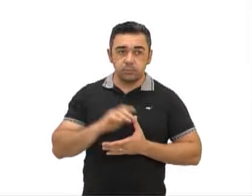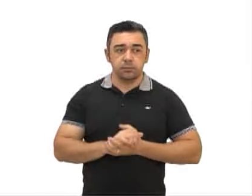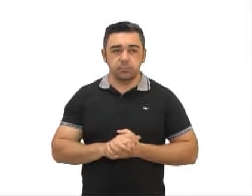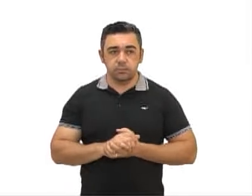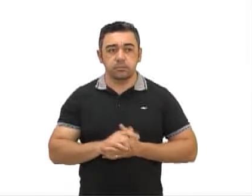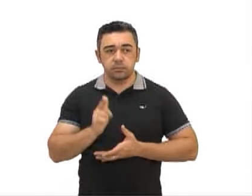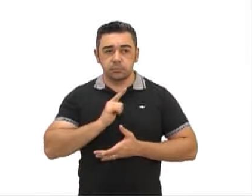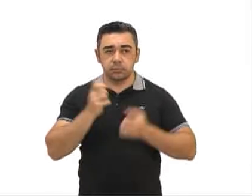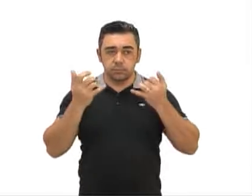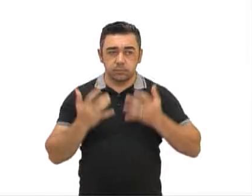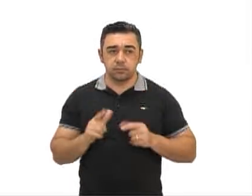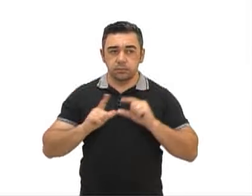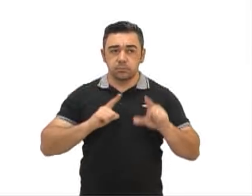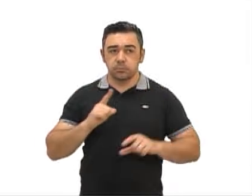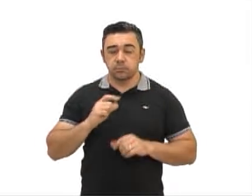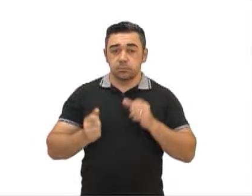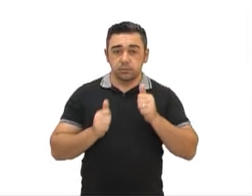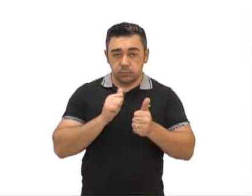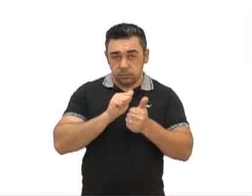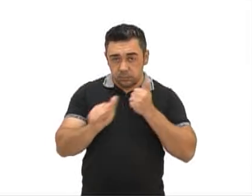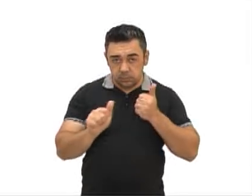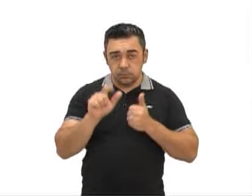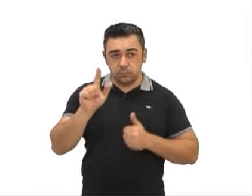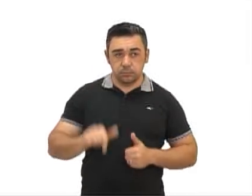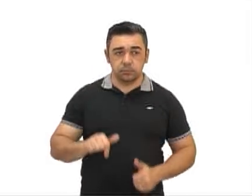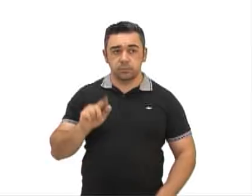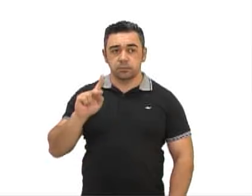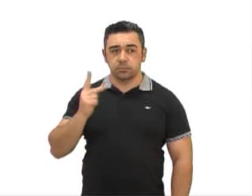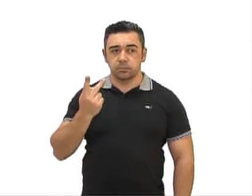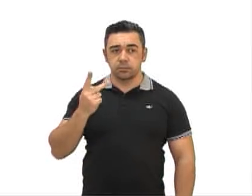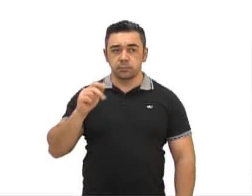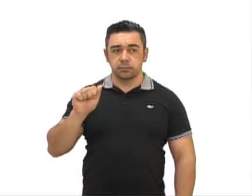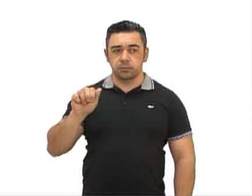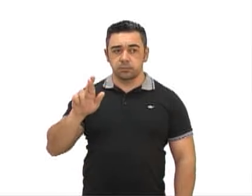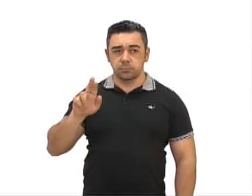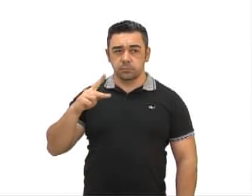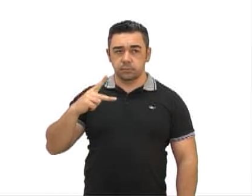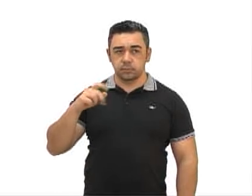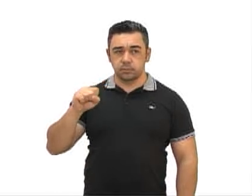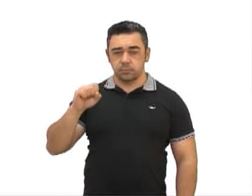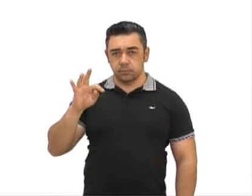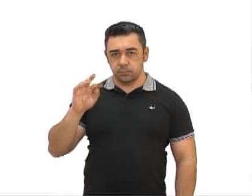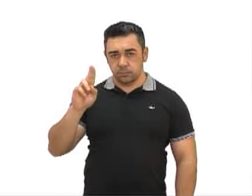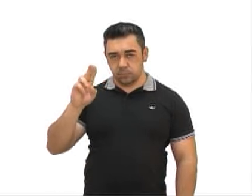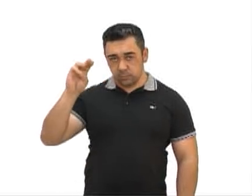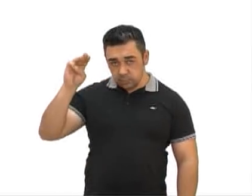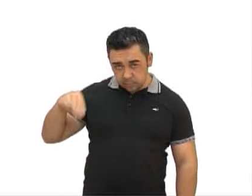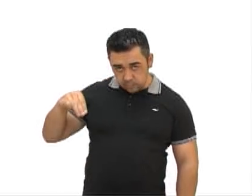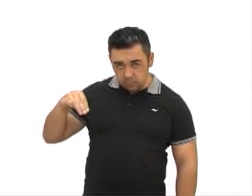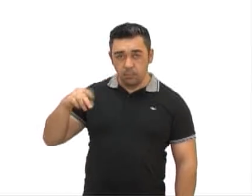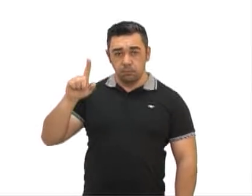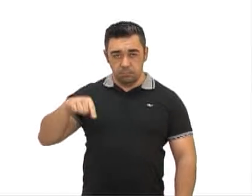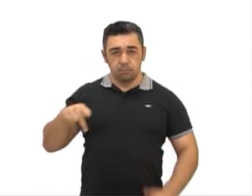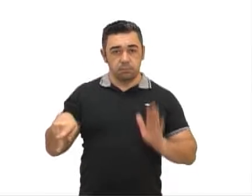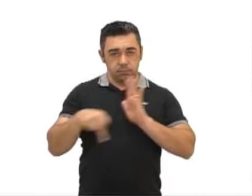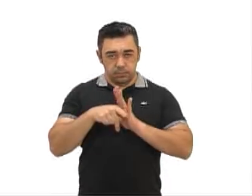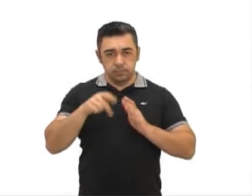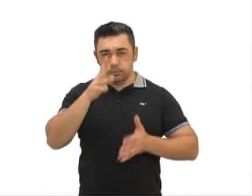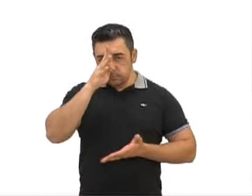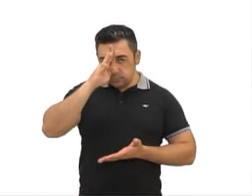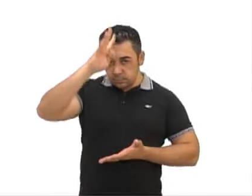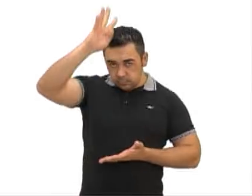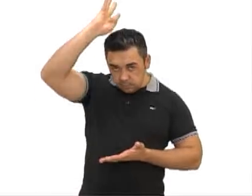Um deles seria que o esporte derivou do chamado harpastum, jogo praticado pelos romanos,